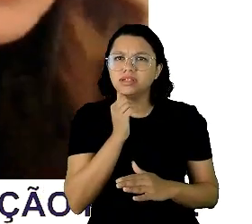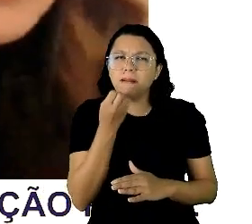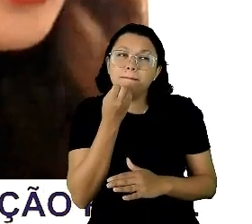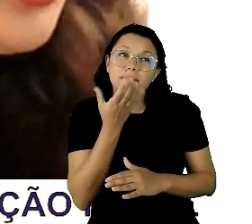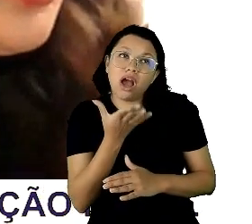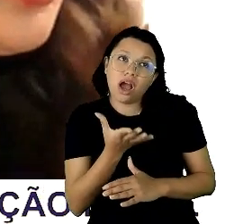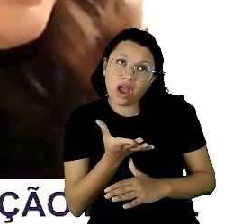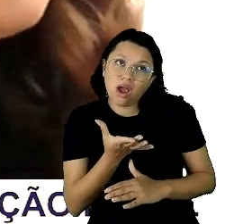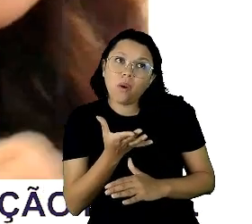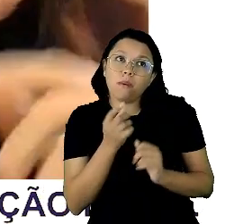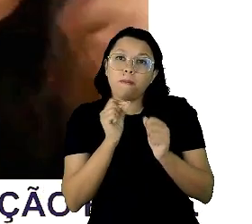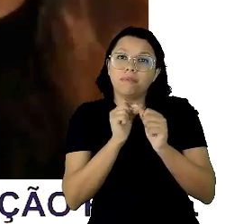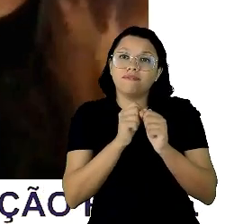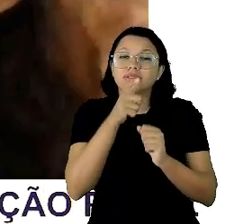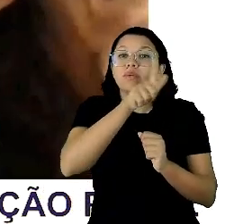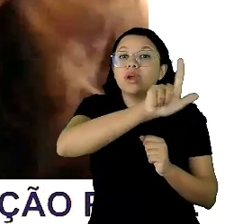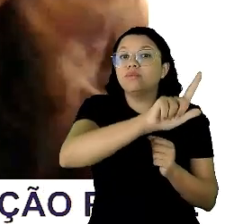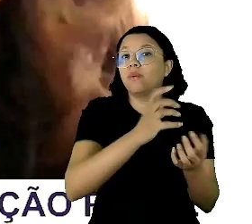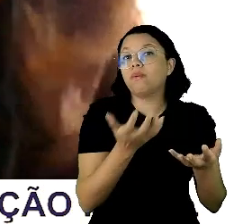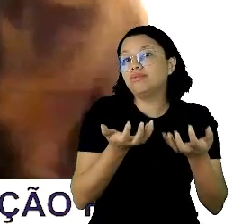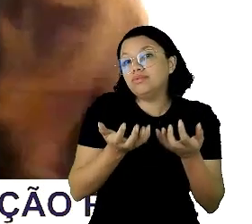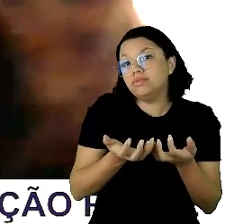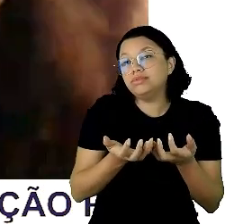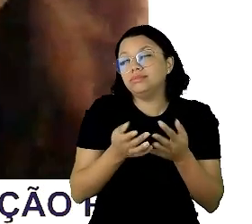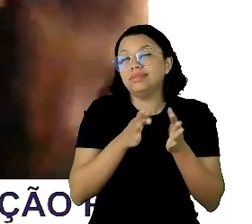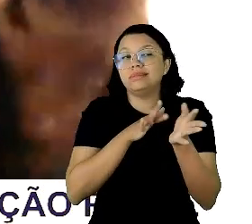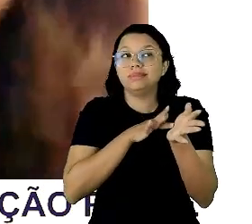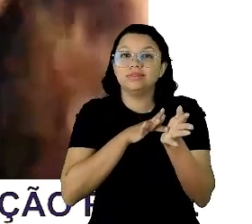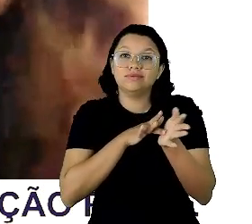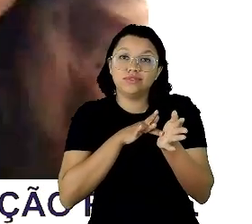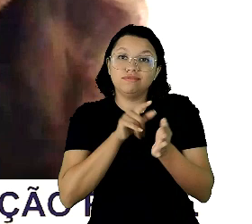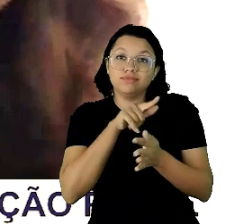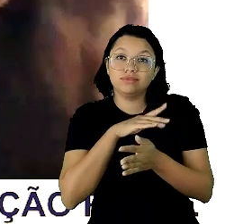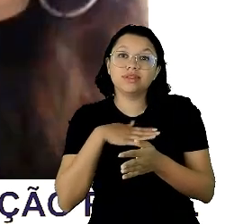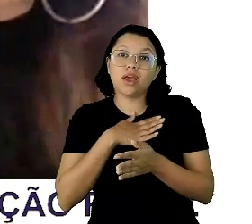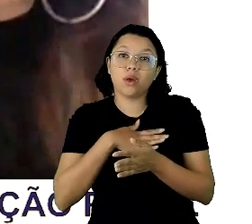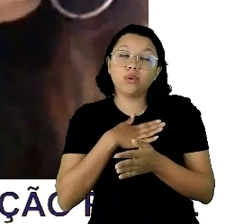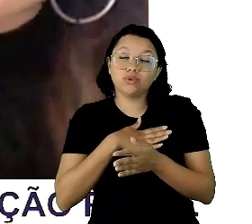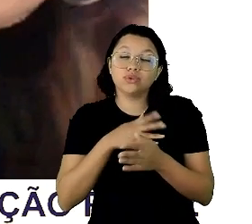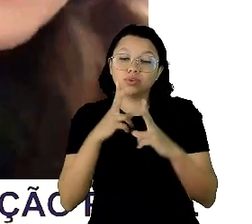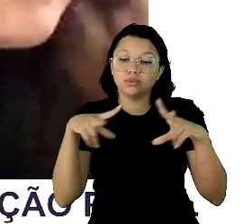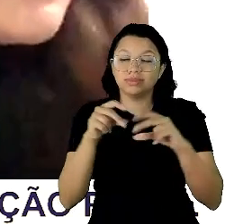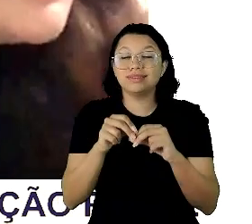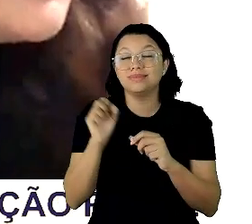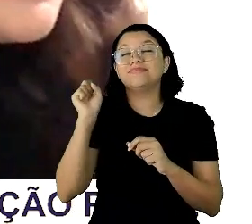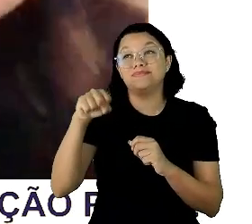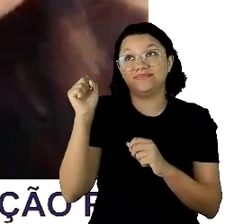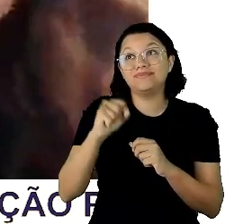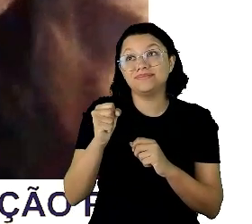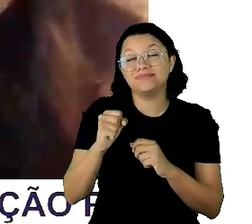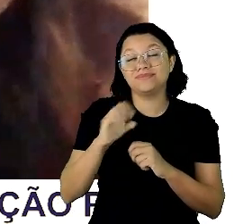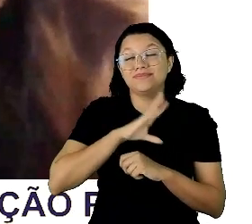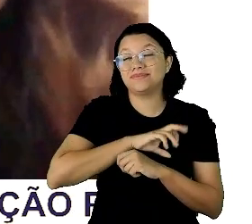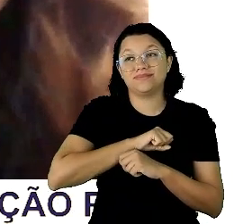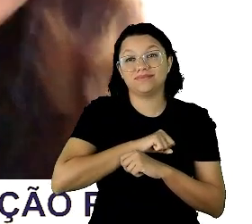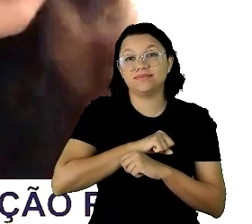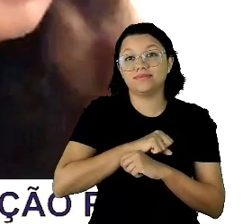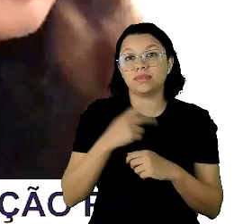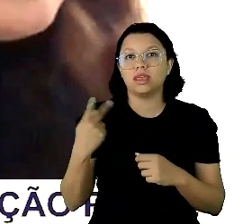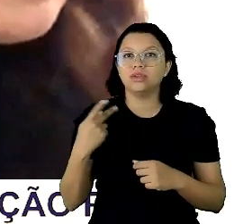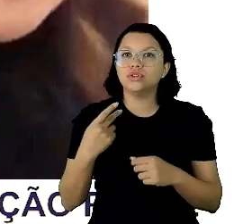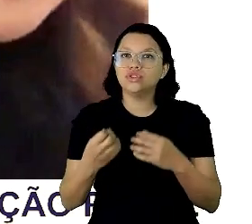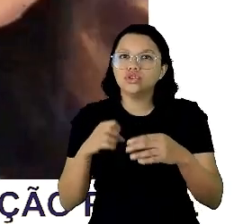o outro, para fingir que, você gostou do presente? Ai, adorei. A gente fica criando filha para